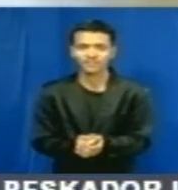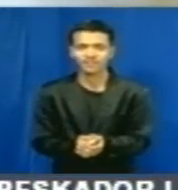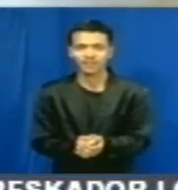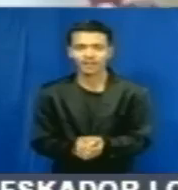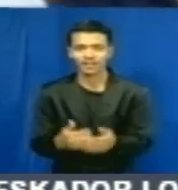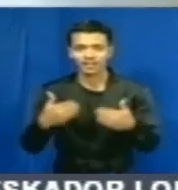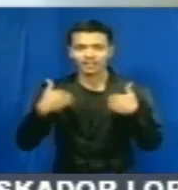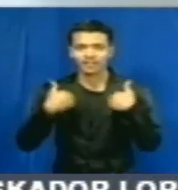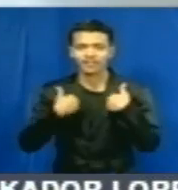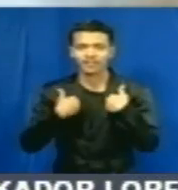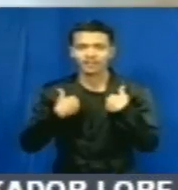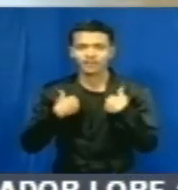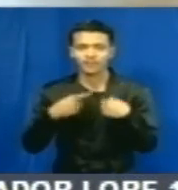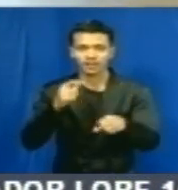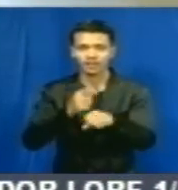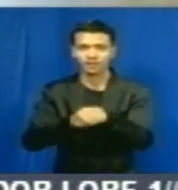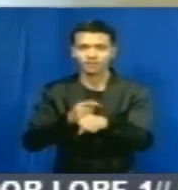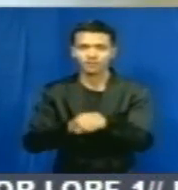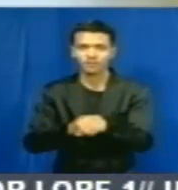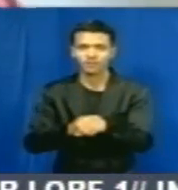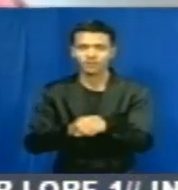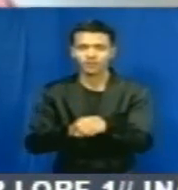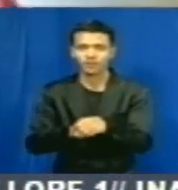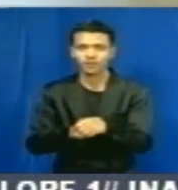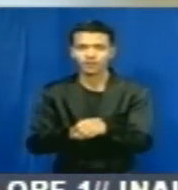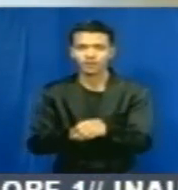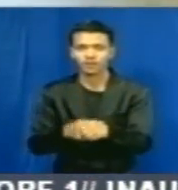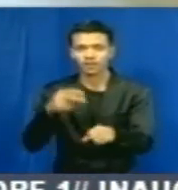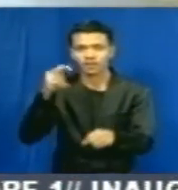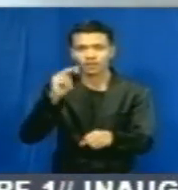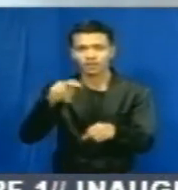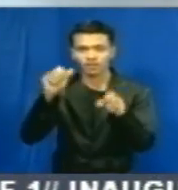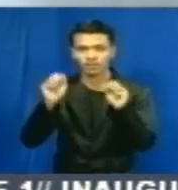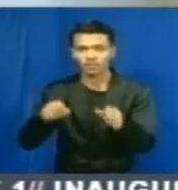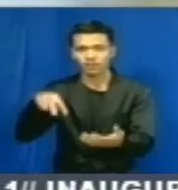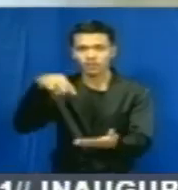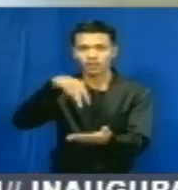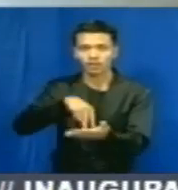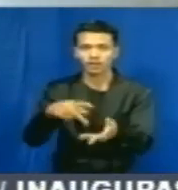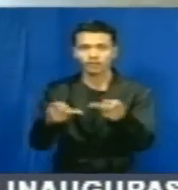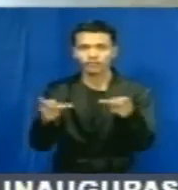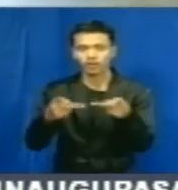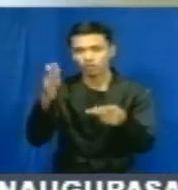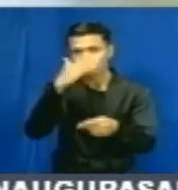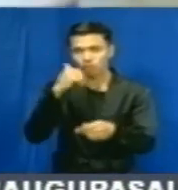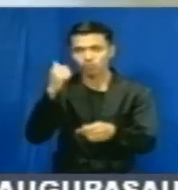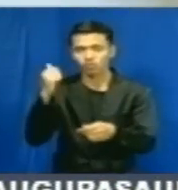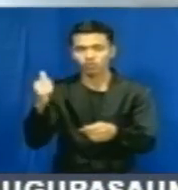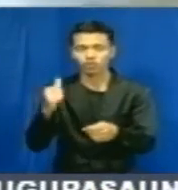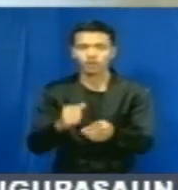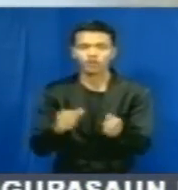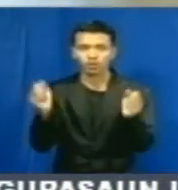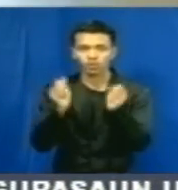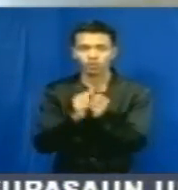E o tempo não é a tu bele Harimo Sansa Patin Turismo. Então, hoje,